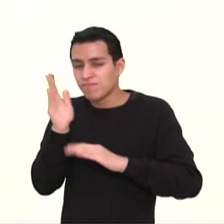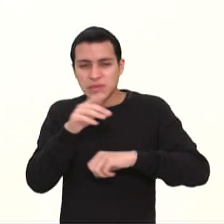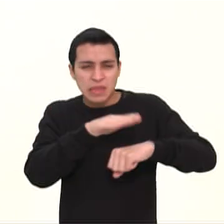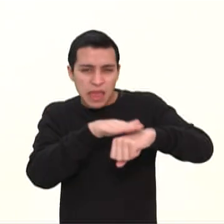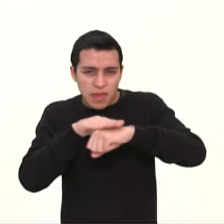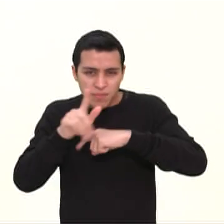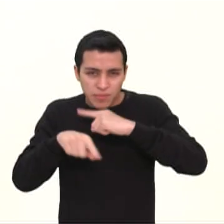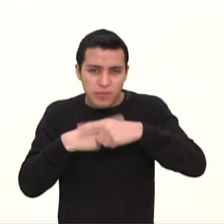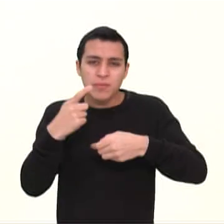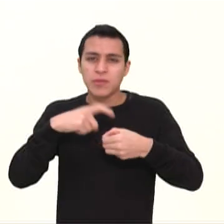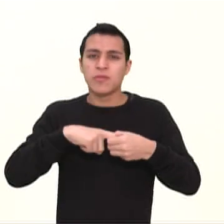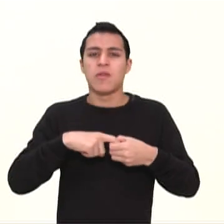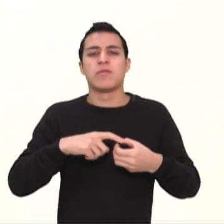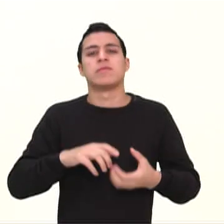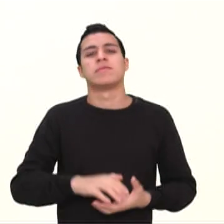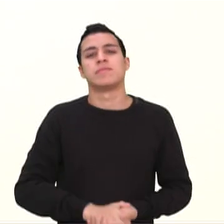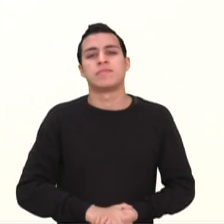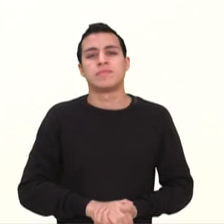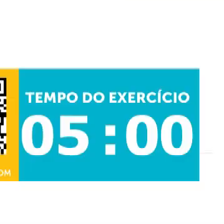vocês e já voltamos.